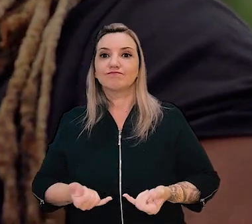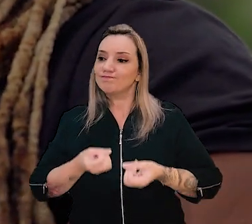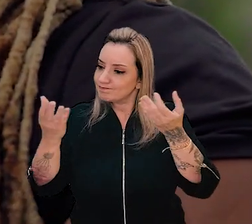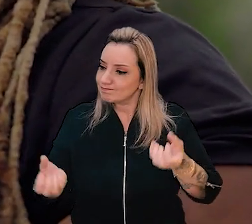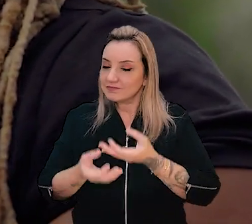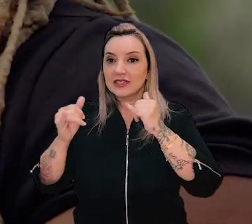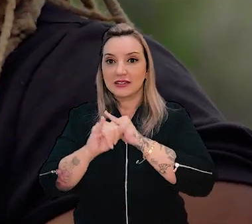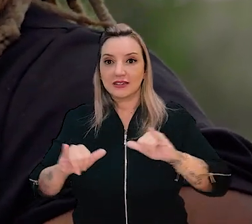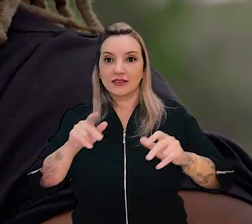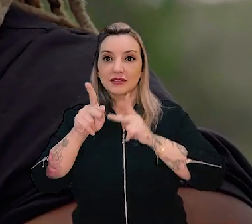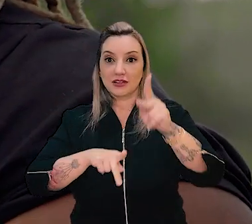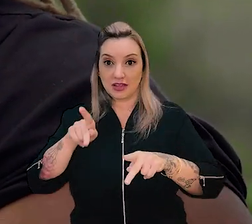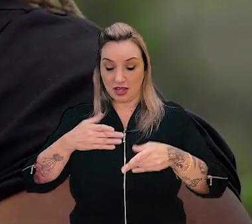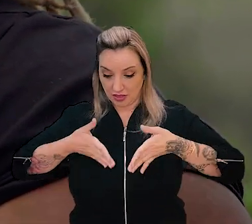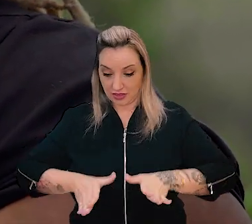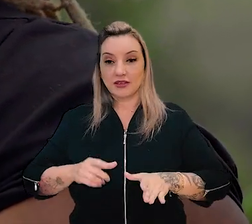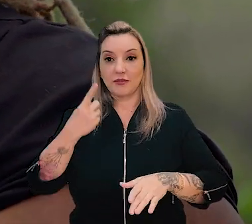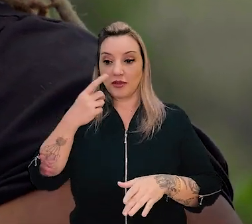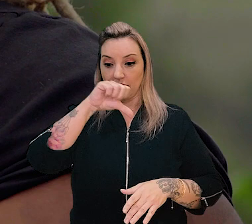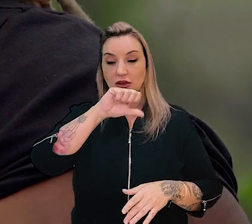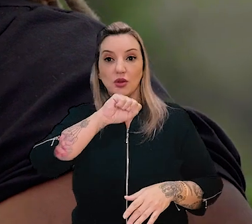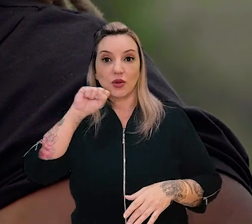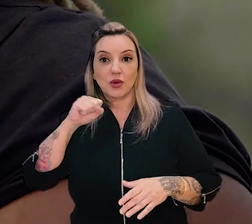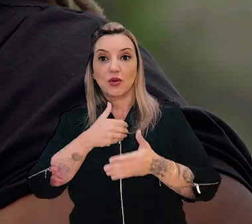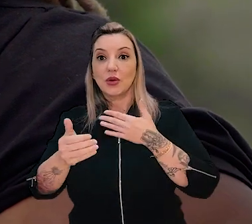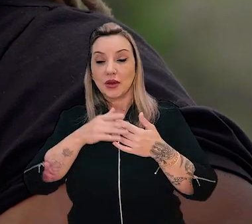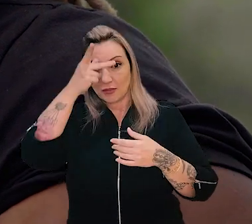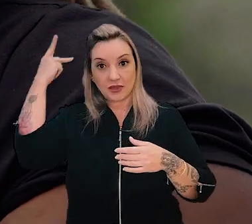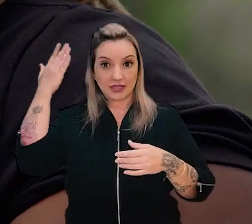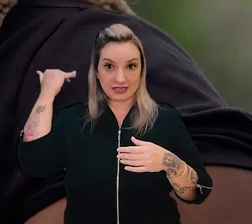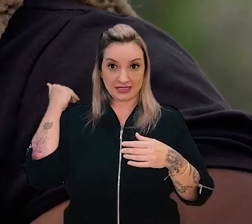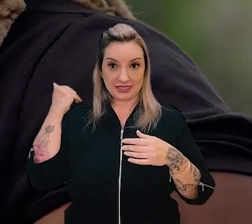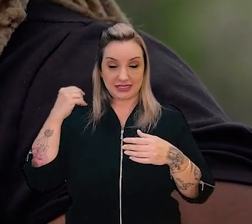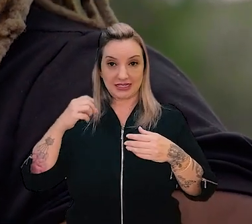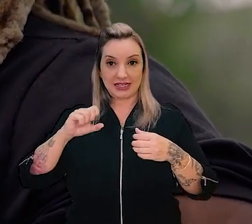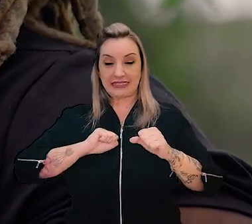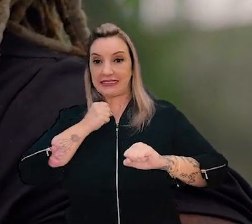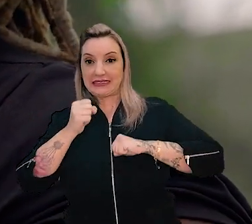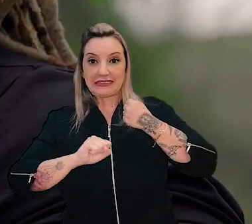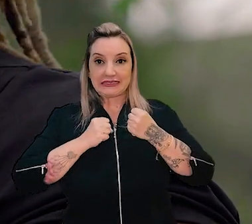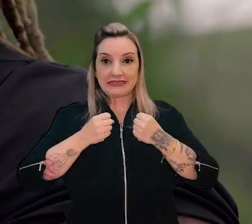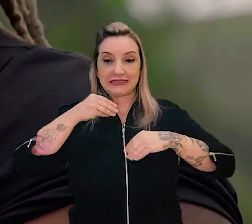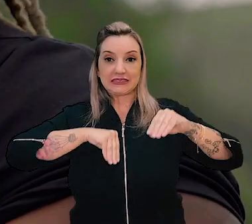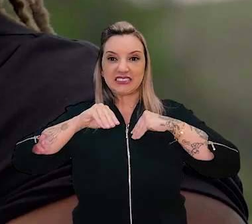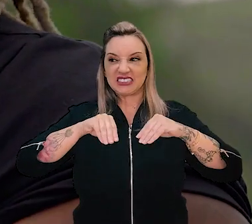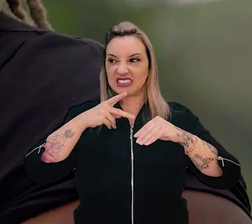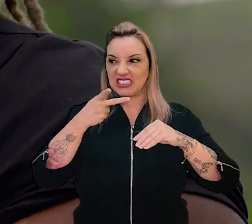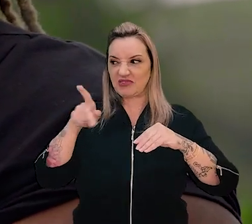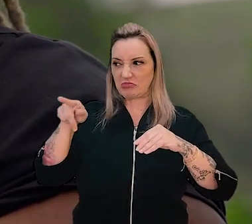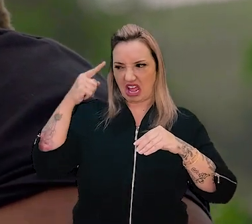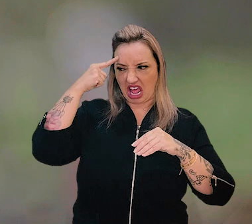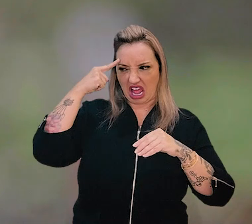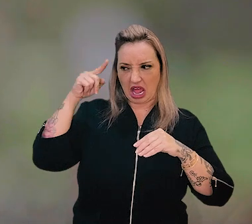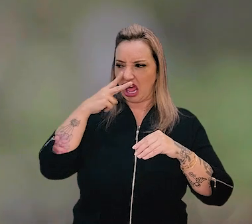Eu nasci em 1981. Então, qualquer pessoa que naquela época provavelmente estava tendo uma ansiedade, uma depressão, ela era taxada como